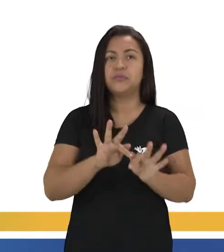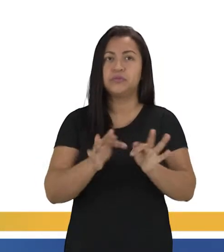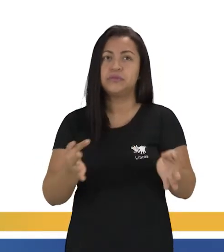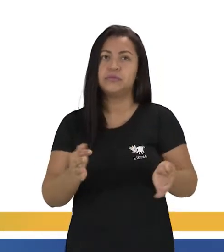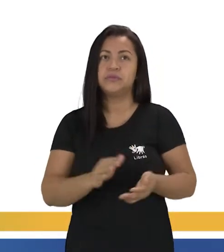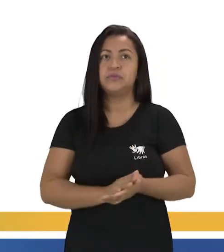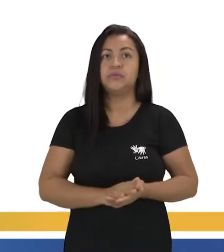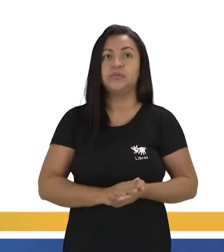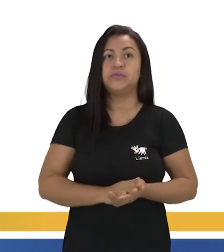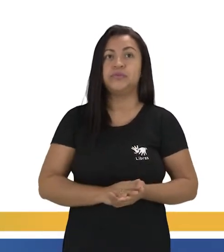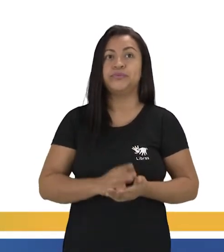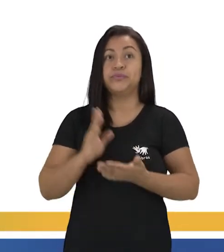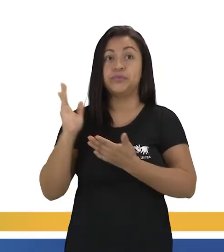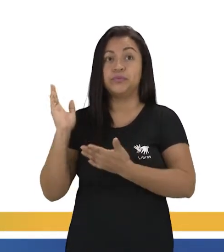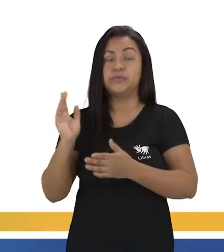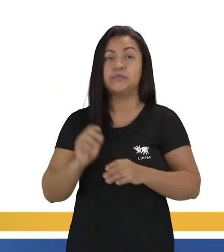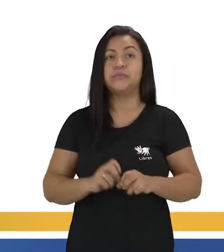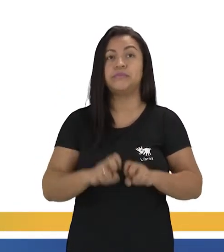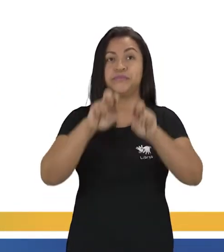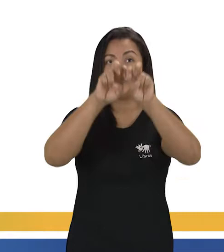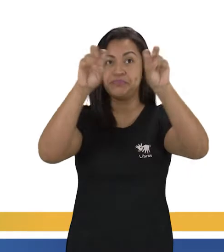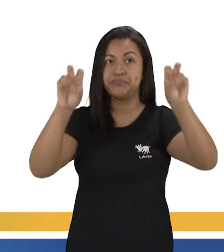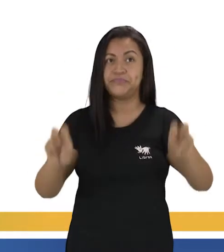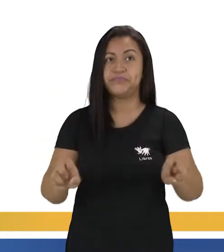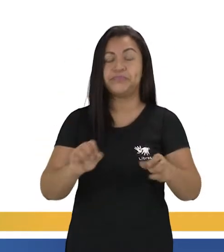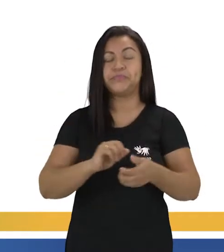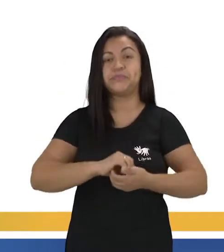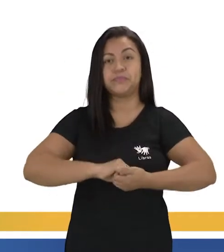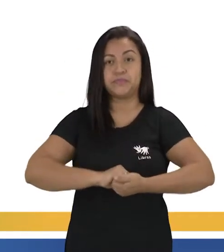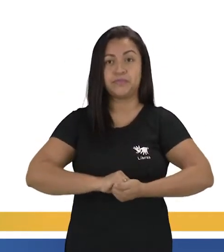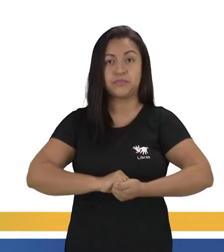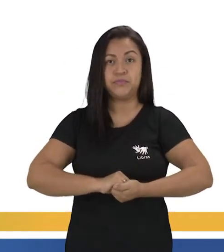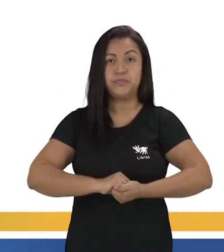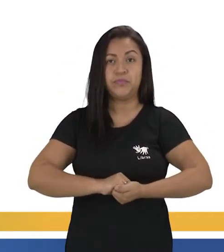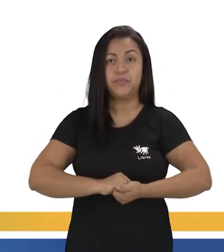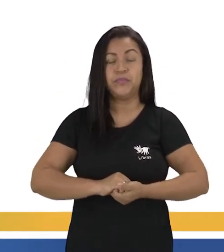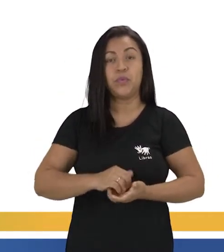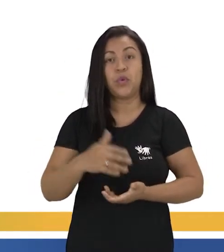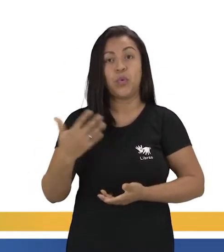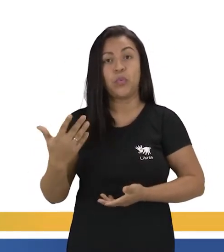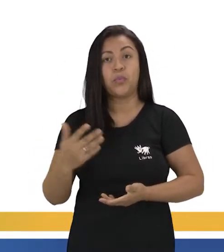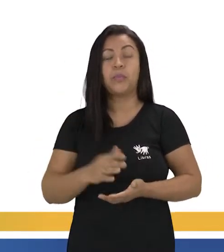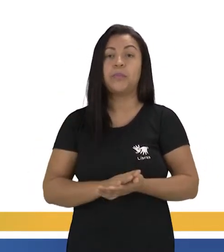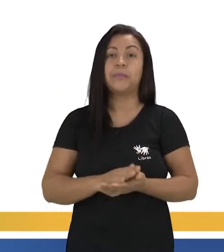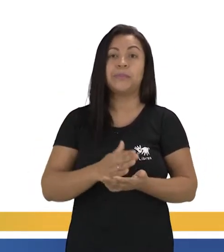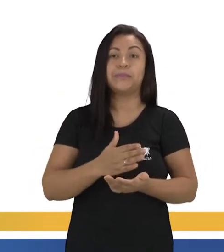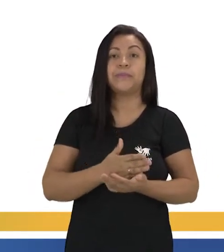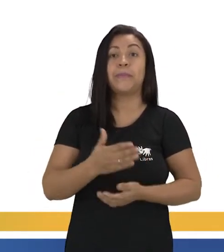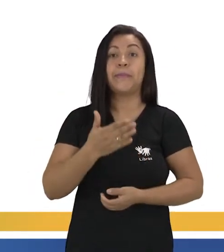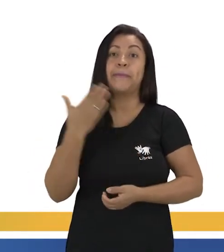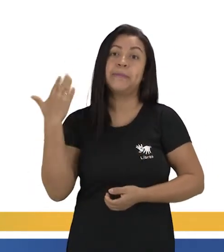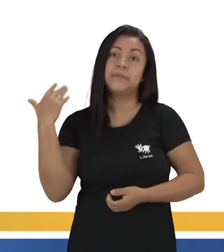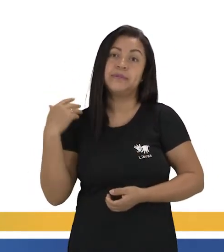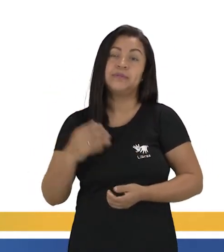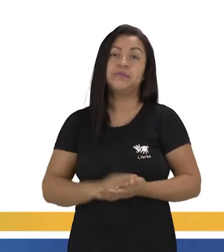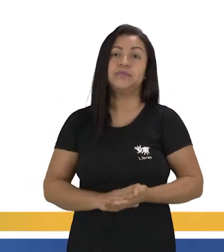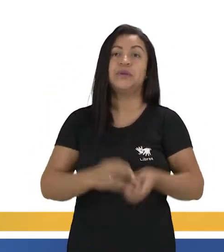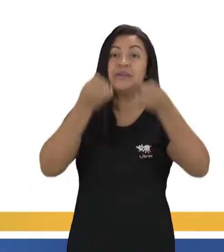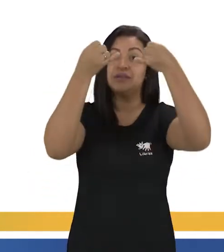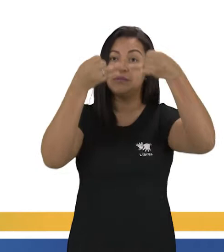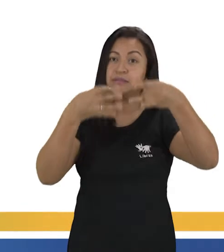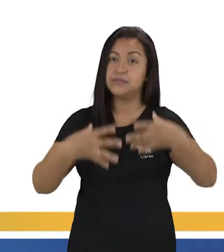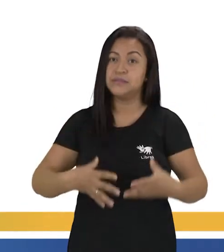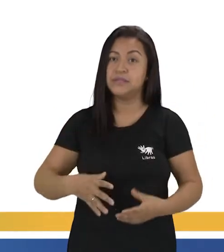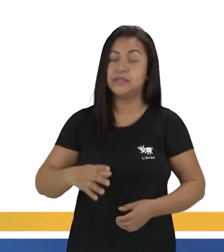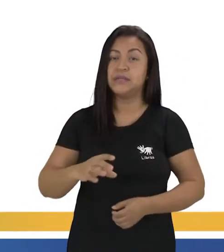past perfect, como falo lá na tela, o tempo verbal past perfect, ou passado perfeito, descreve ações que aconteceram